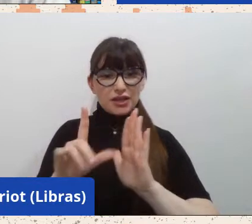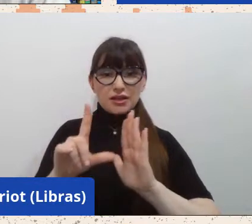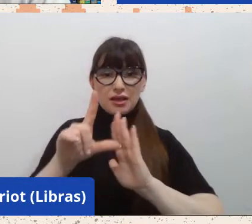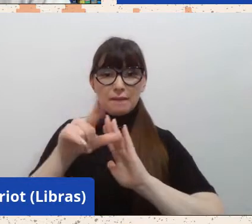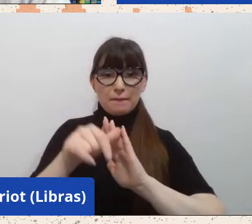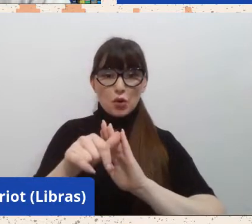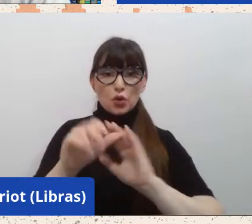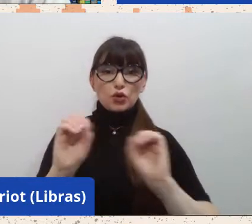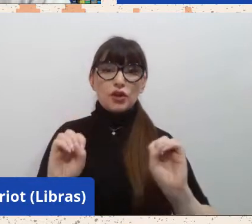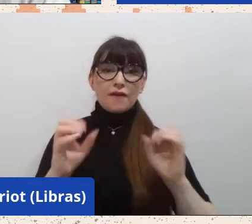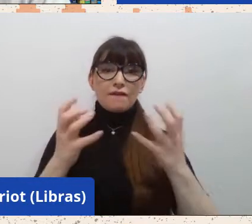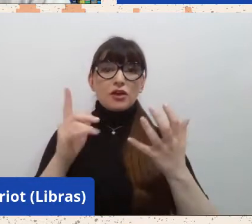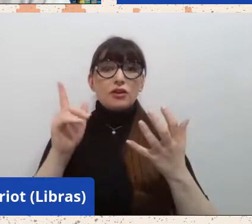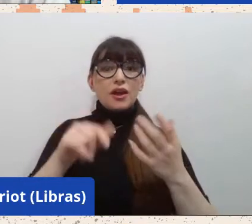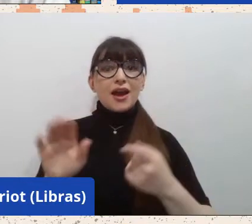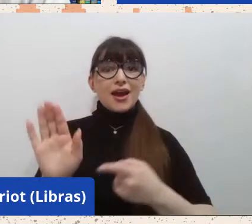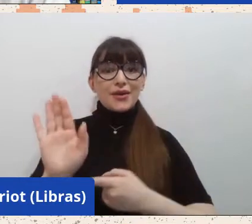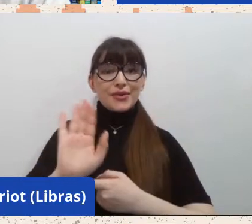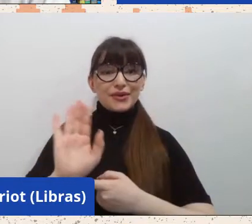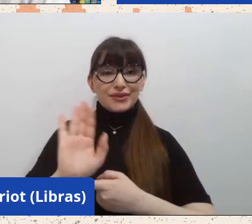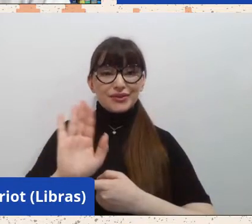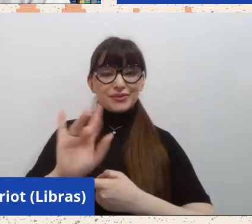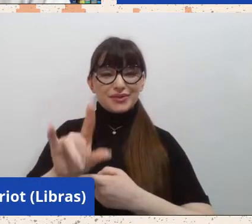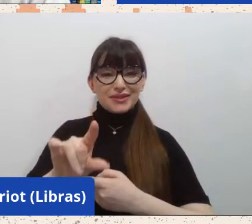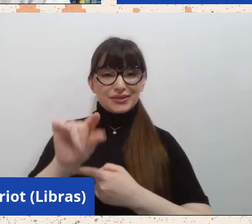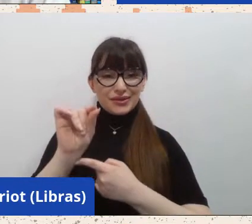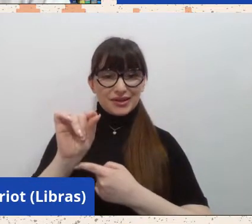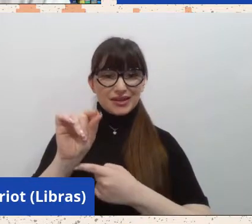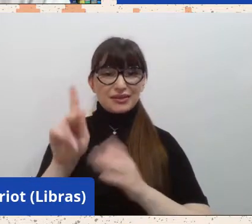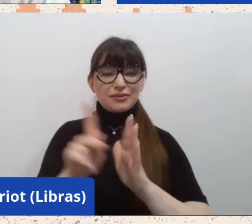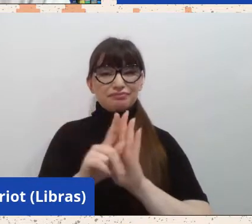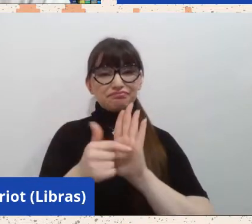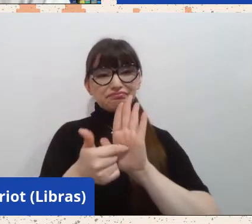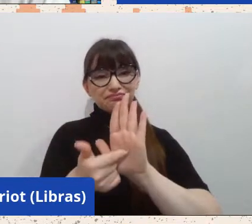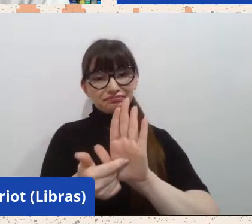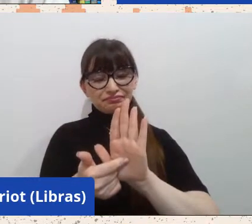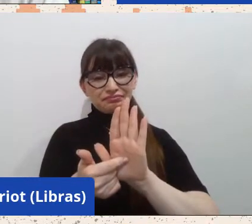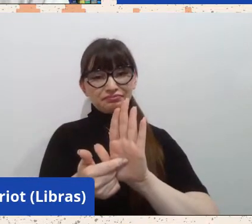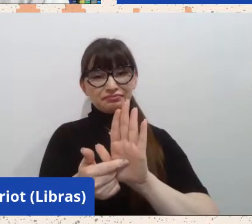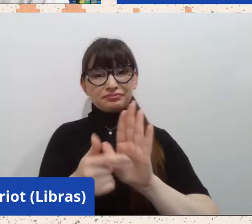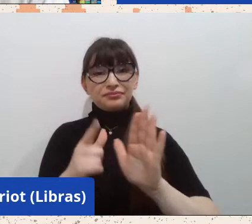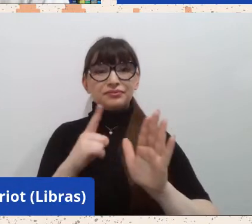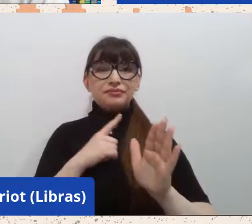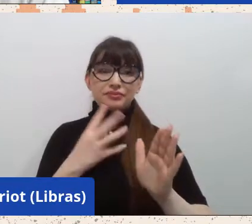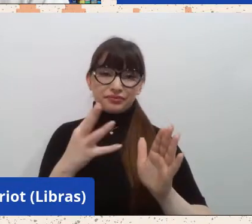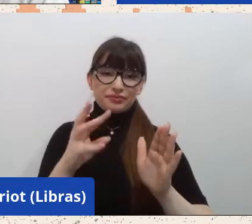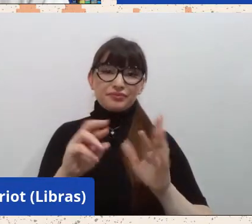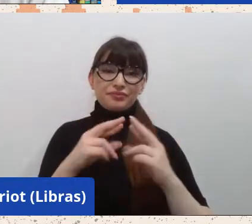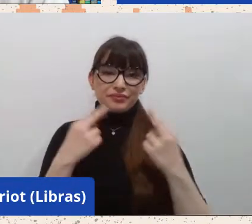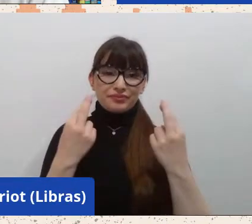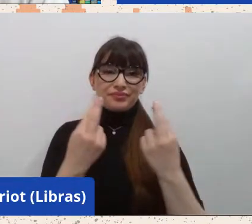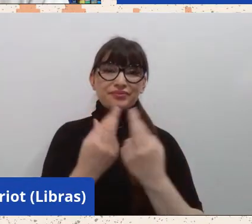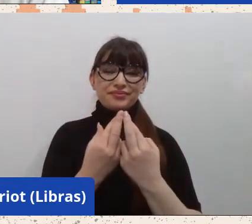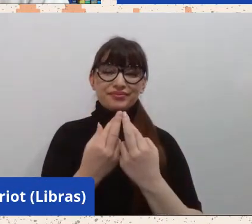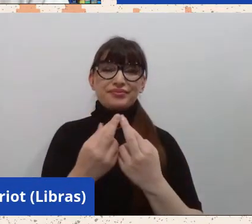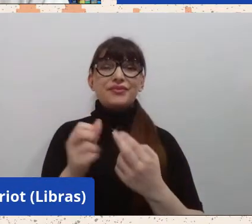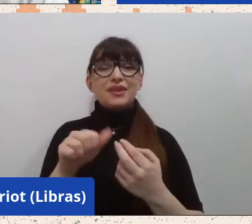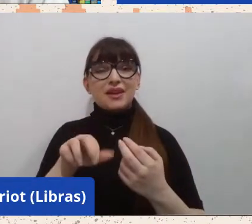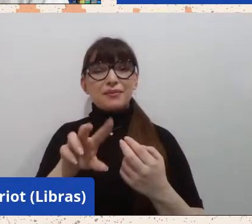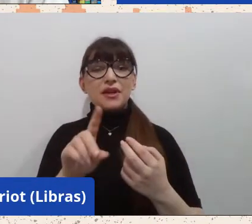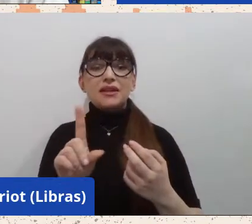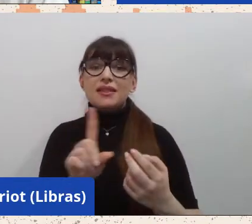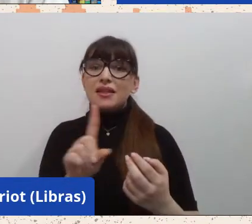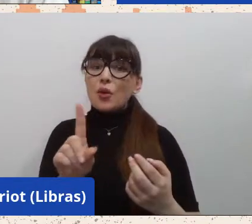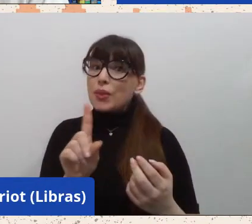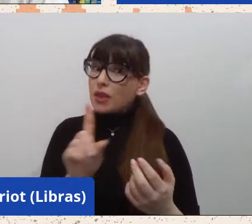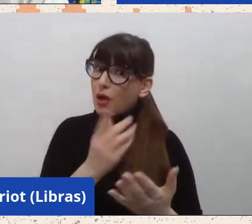que são os filmes selecionados na mostra de filmes da 40ª Reunião Nacional da ANPEd. Então, não percam, a